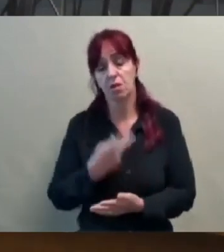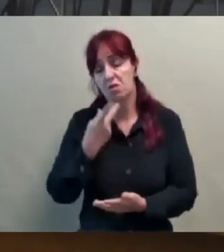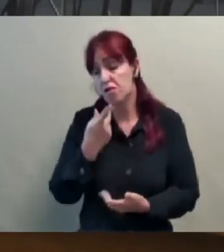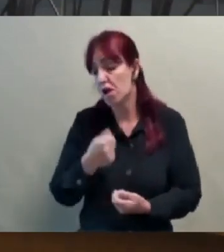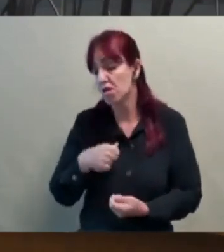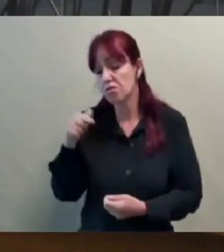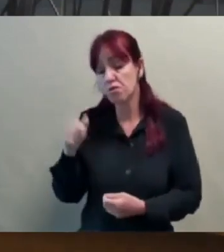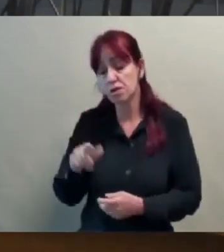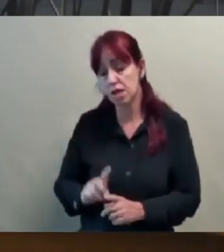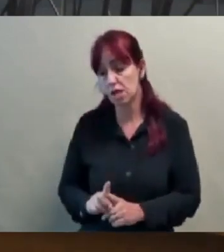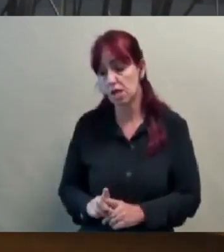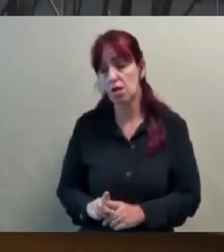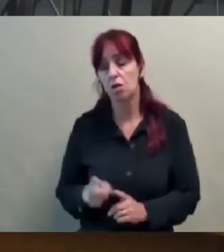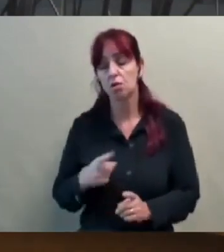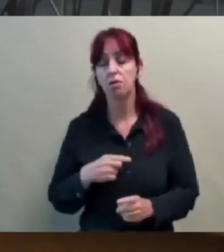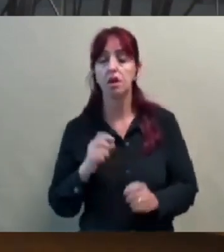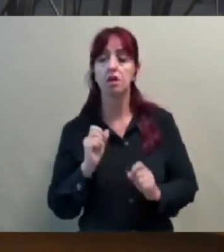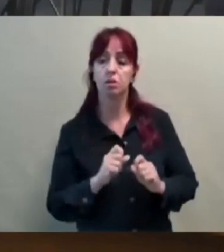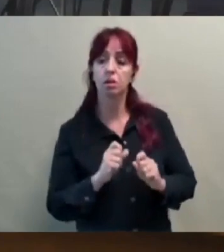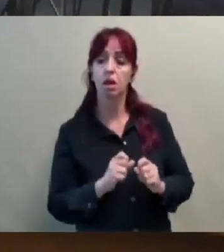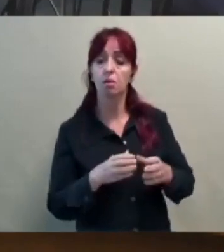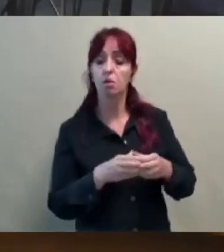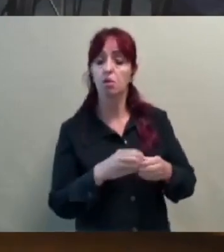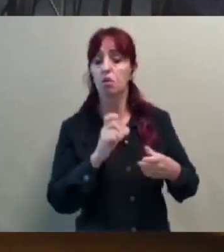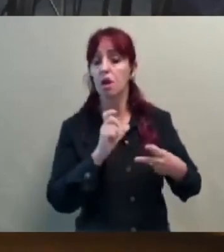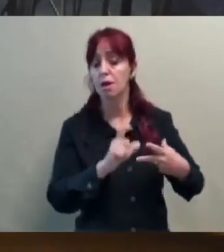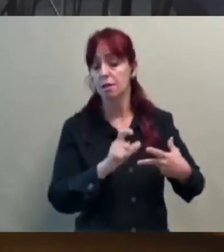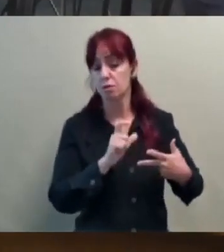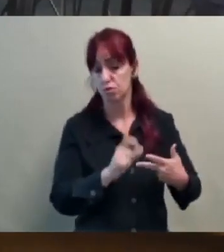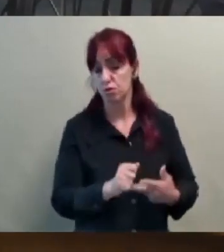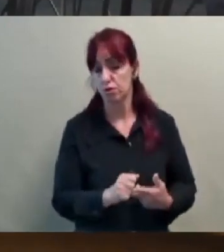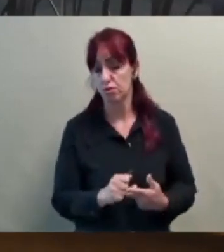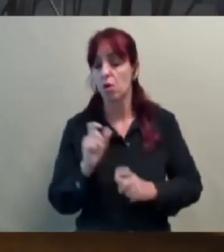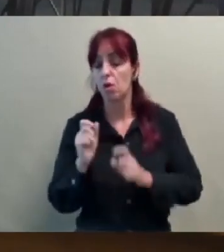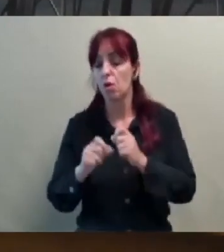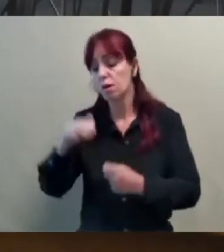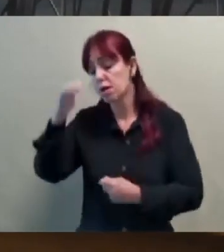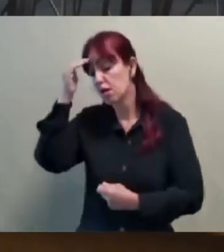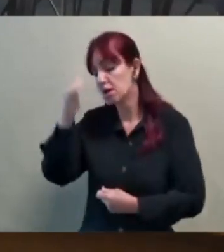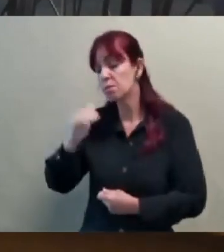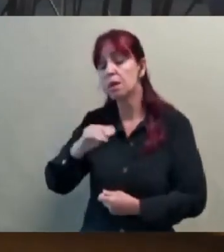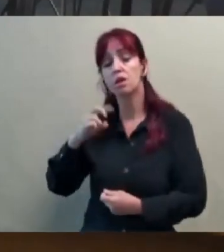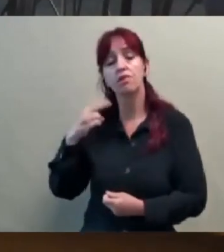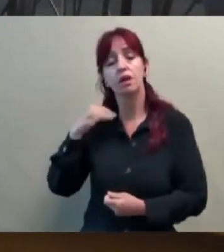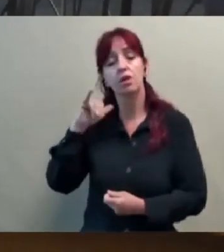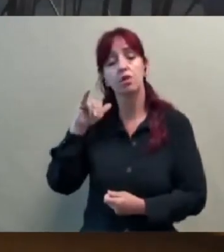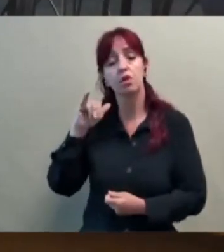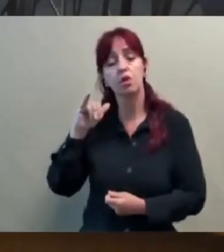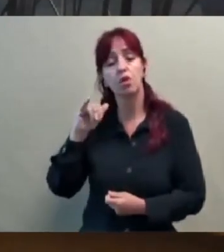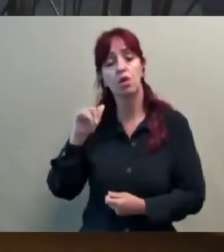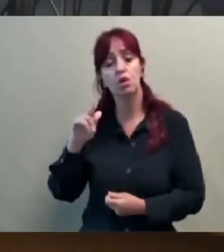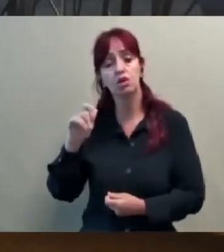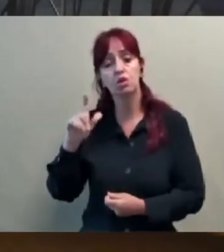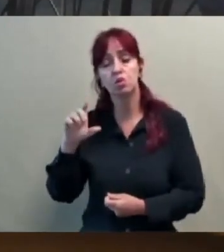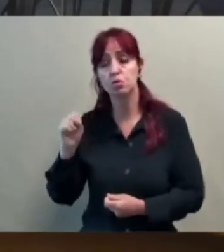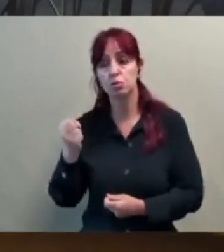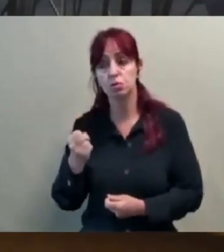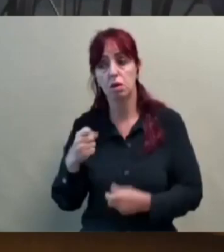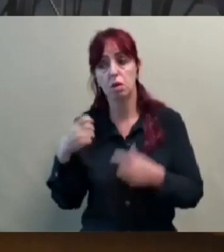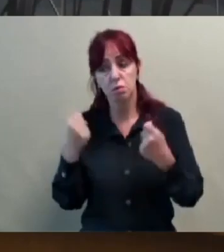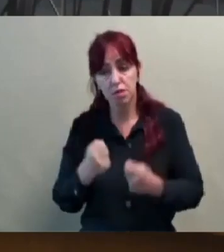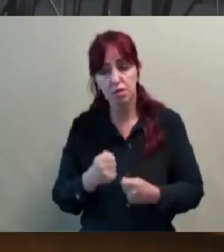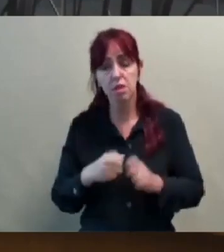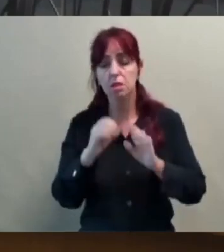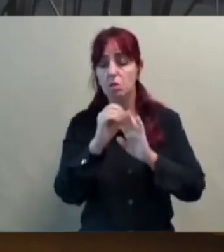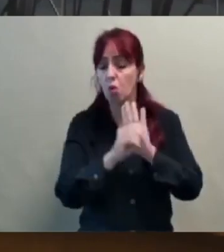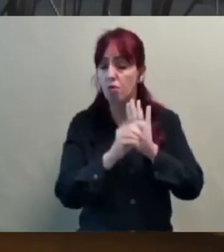estou falando por parte do Executivo. O que é o respeito, vereador Gilson? Responder os ofícios. O que é o